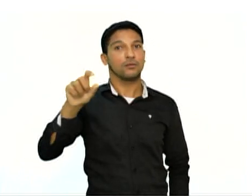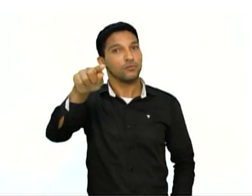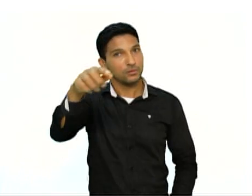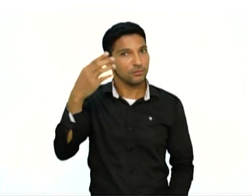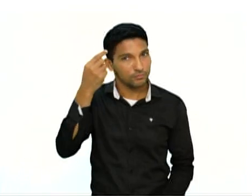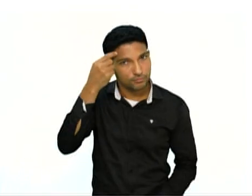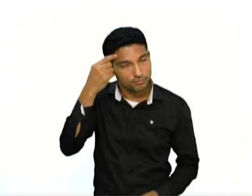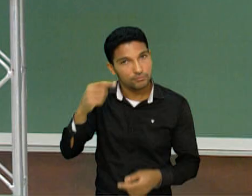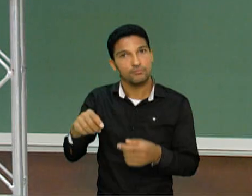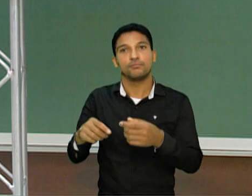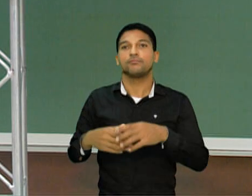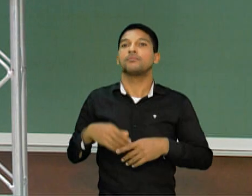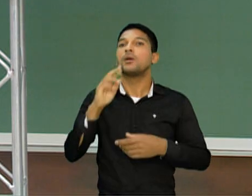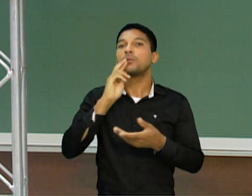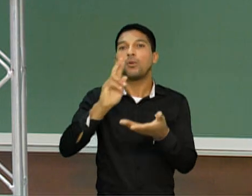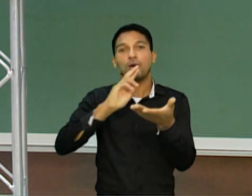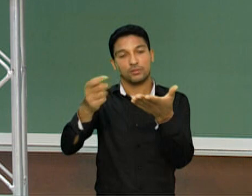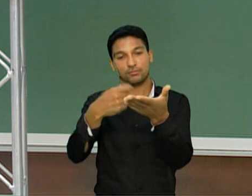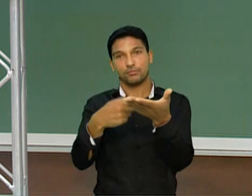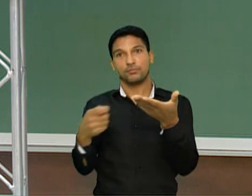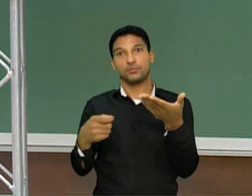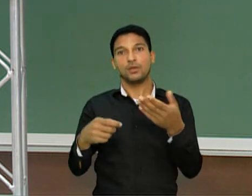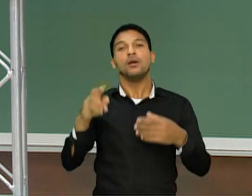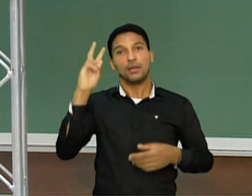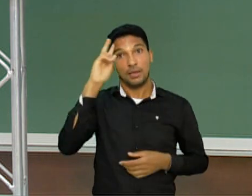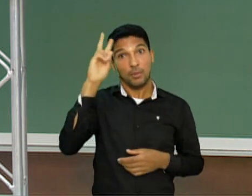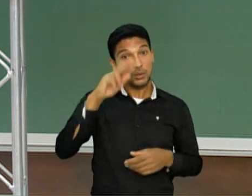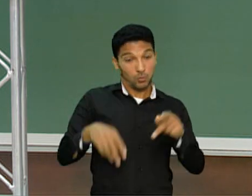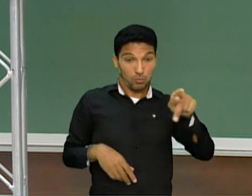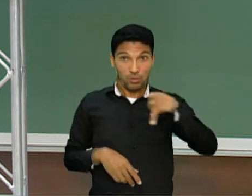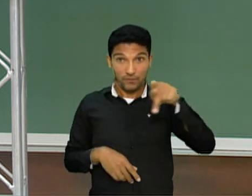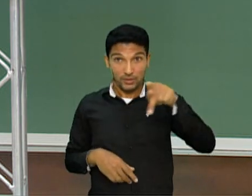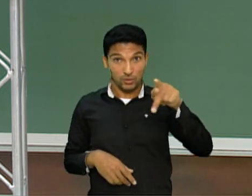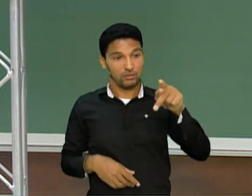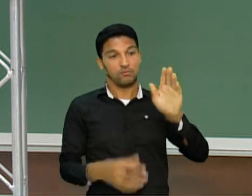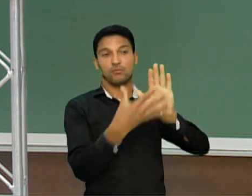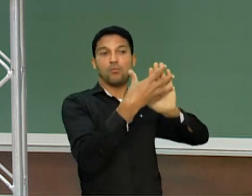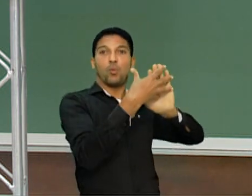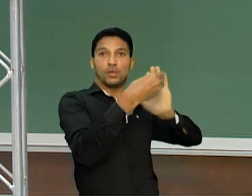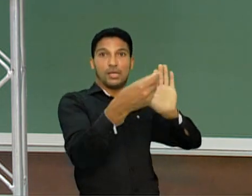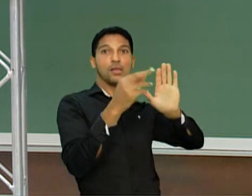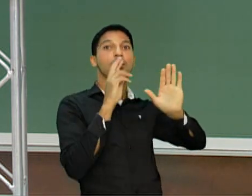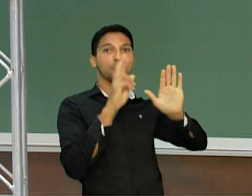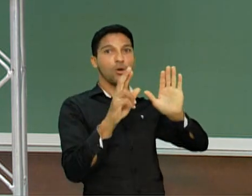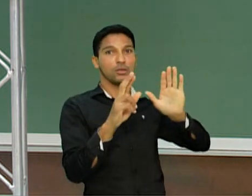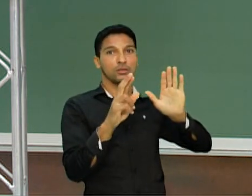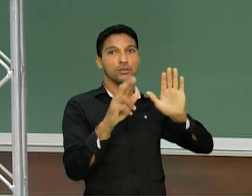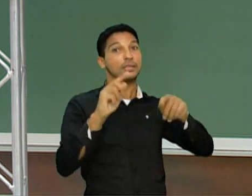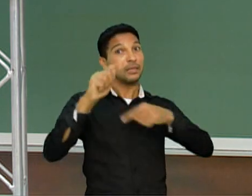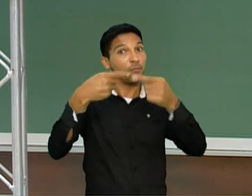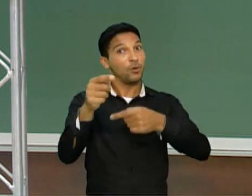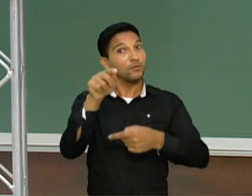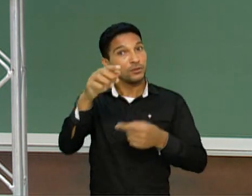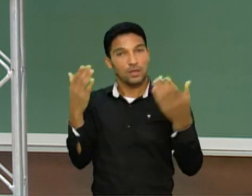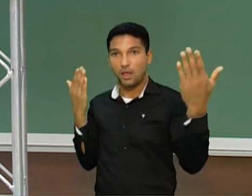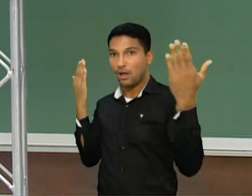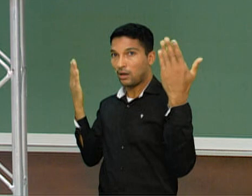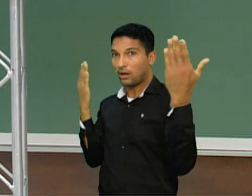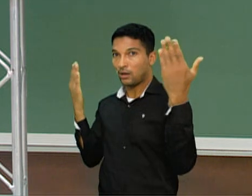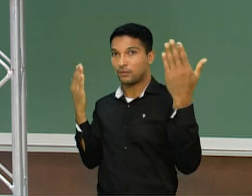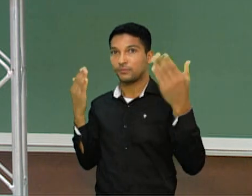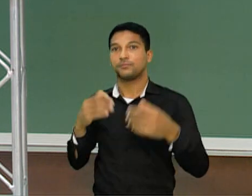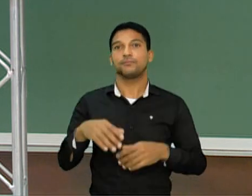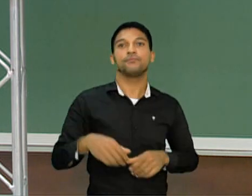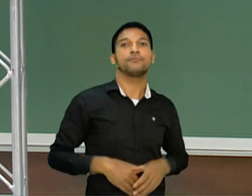Lembrando, eu vou colocar um modelo de resposta, você verifica aí com as suas palavras o que é mais adequado e o que é menos adequado.